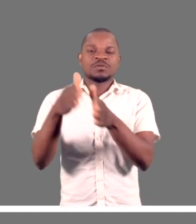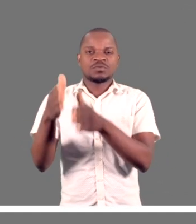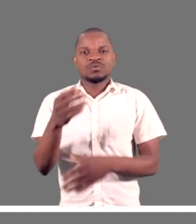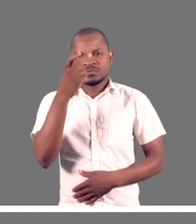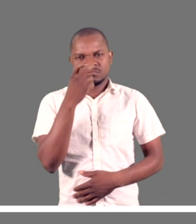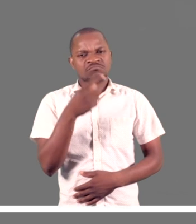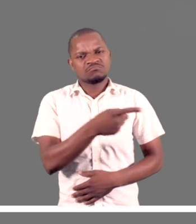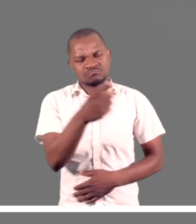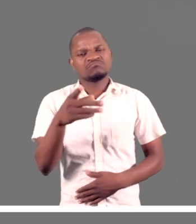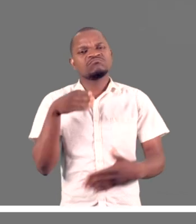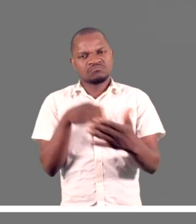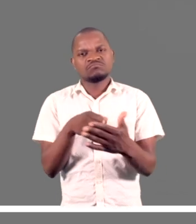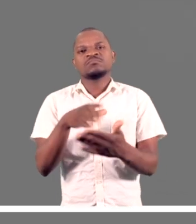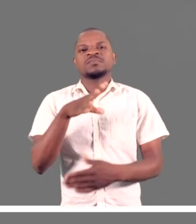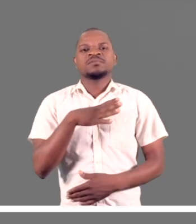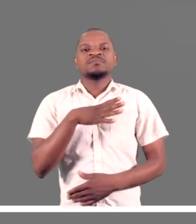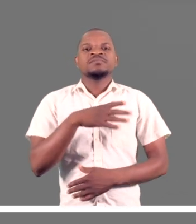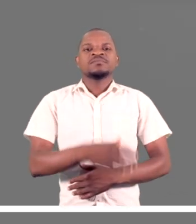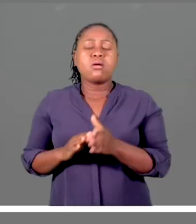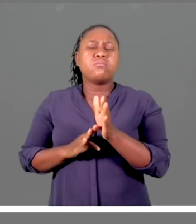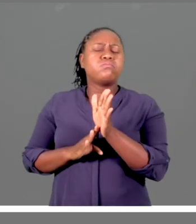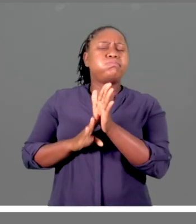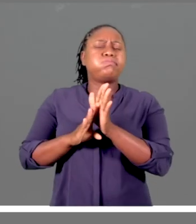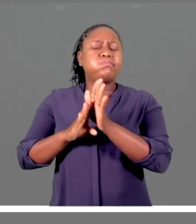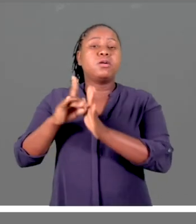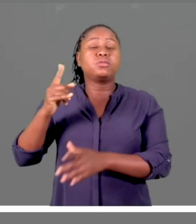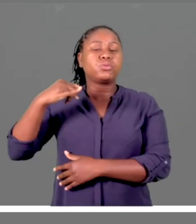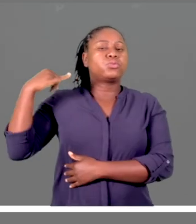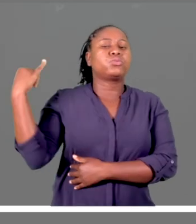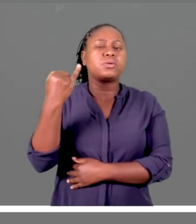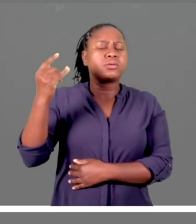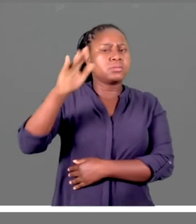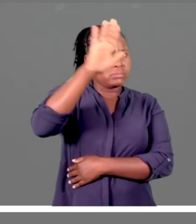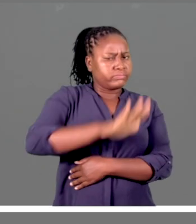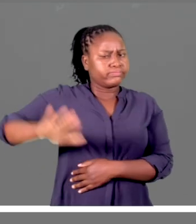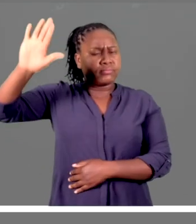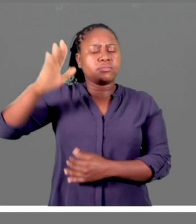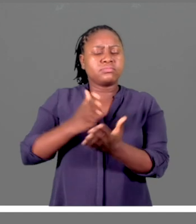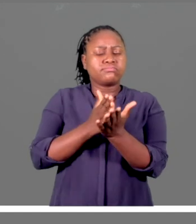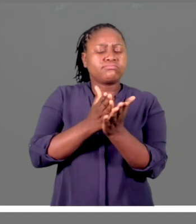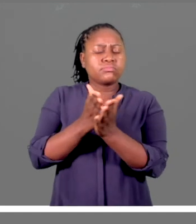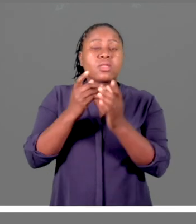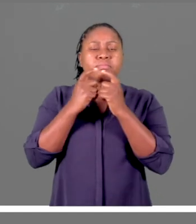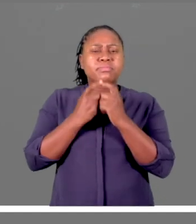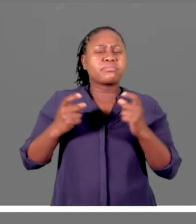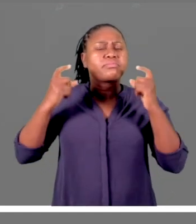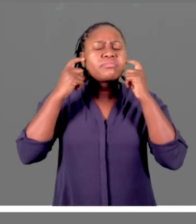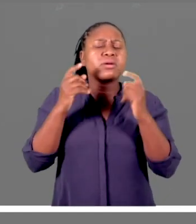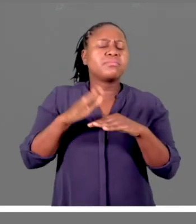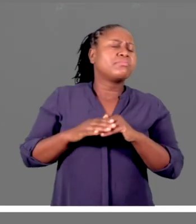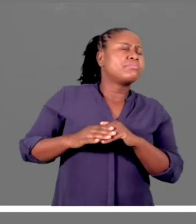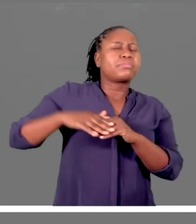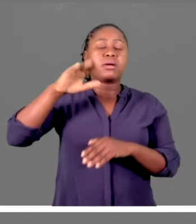pessoas com deficiência visual têm passado. De acordo com dados do Instituto Nacional de Estatística,